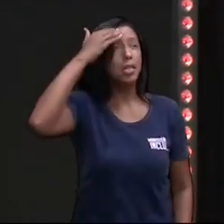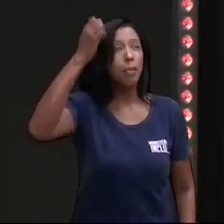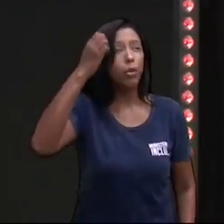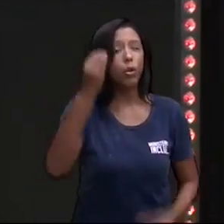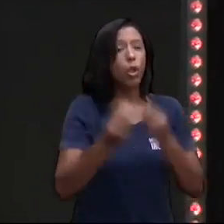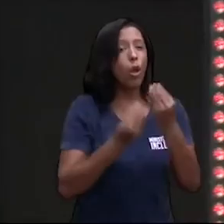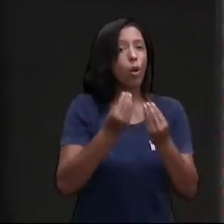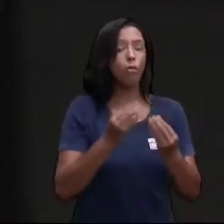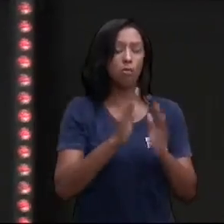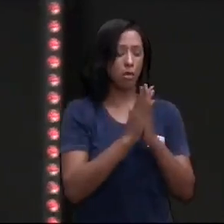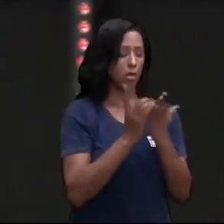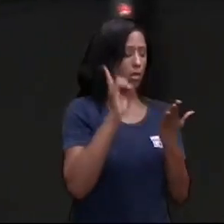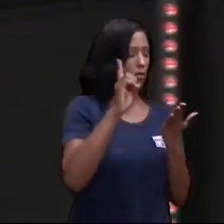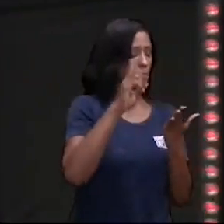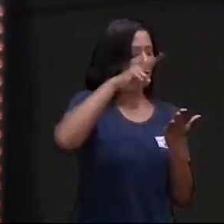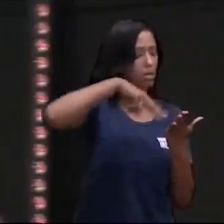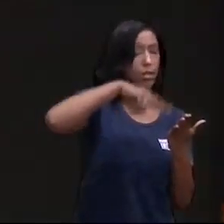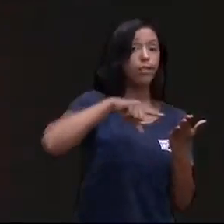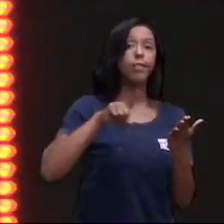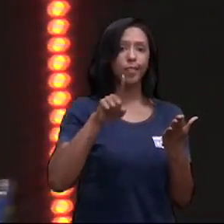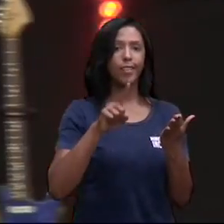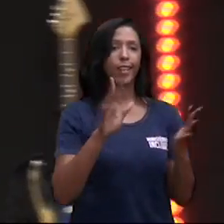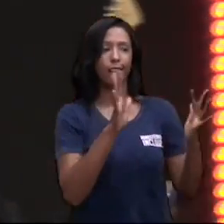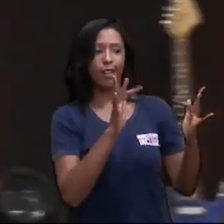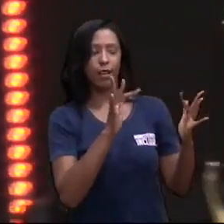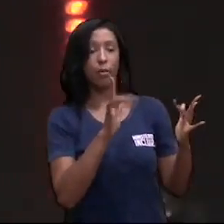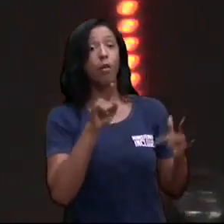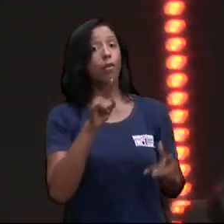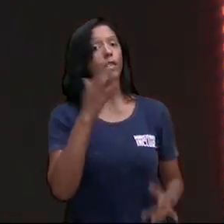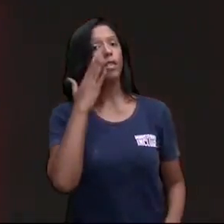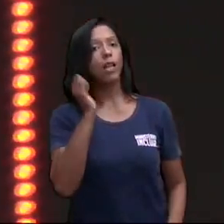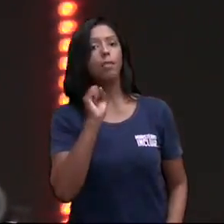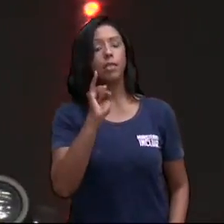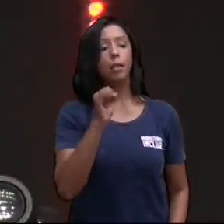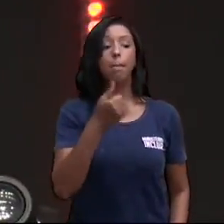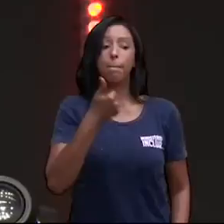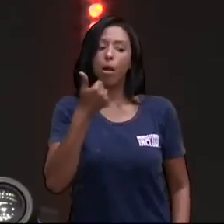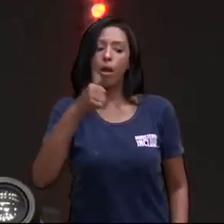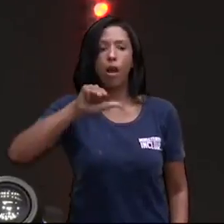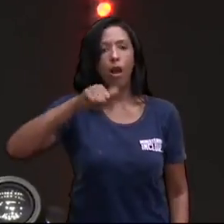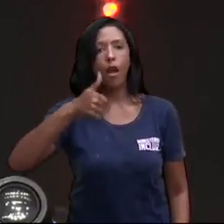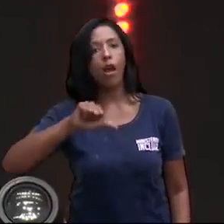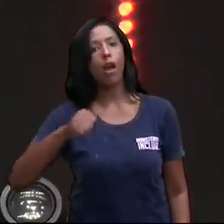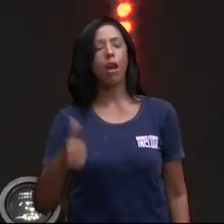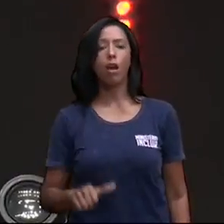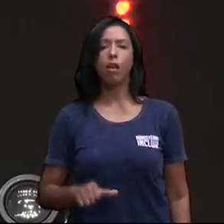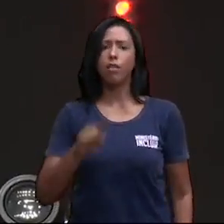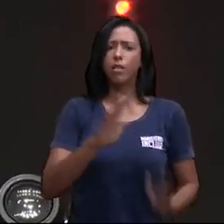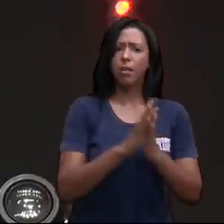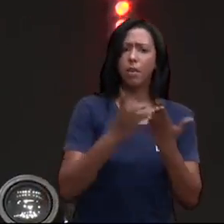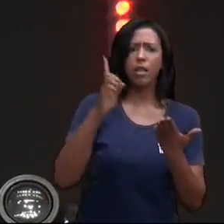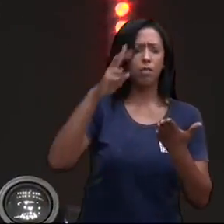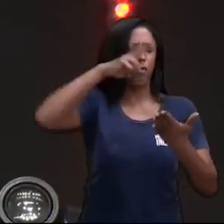E você começa a ler bíblia você vai para um namoro você tem discernimento para saber se vale a pena não vale você começa a ser